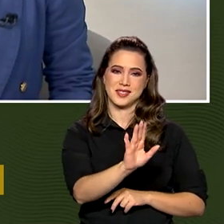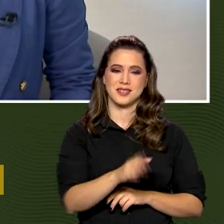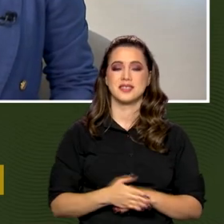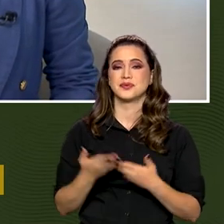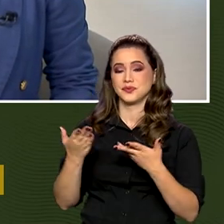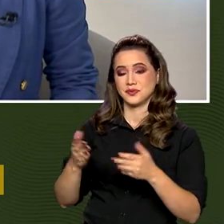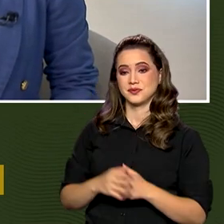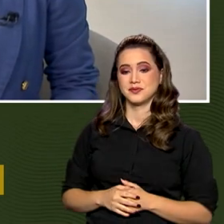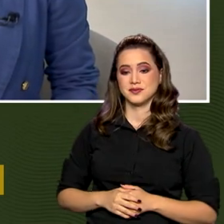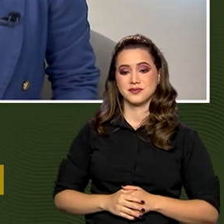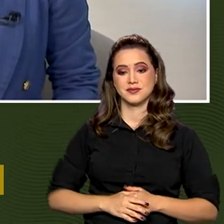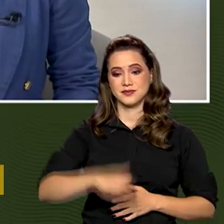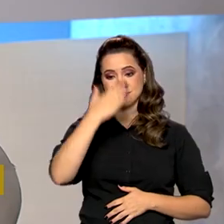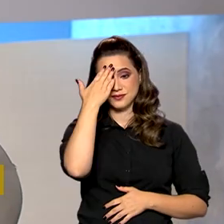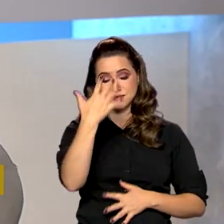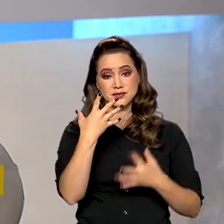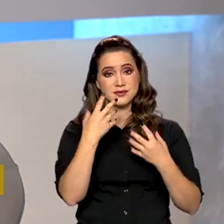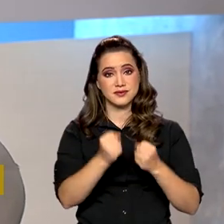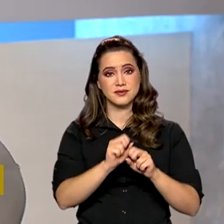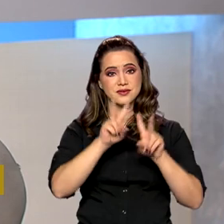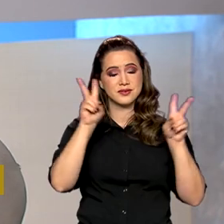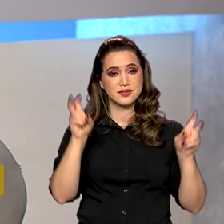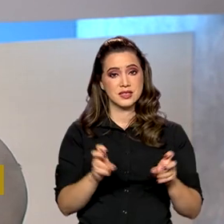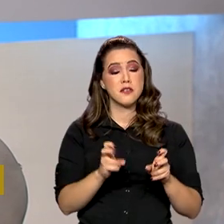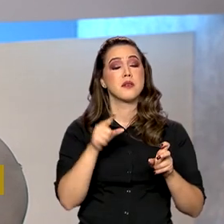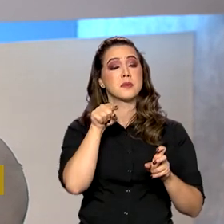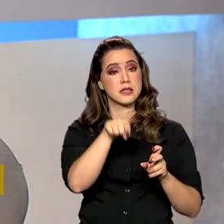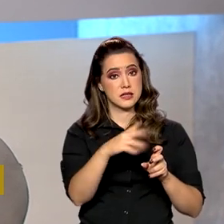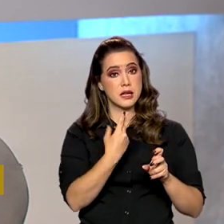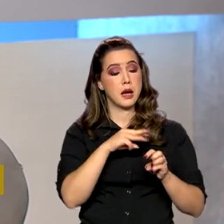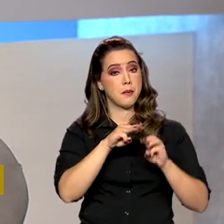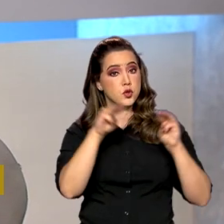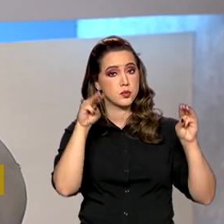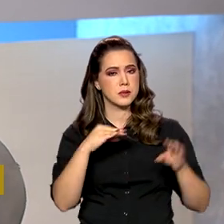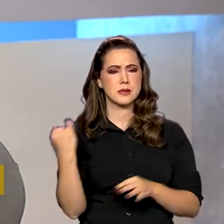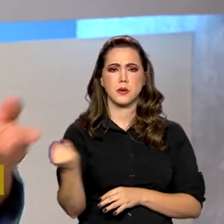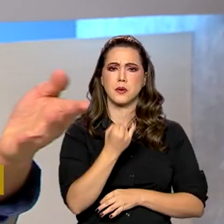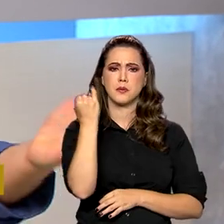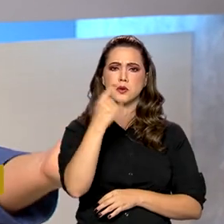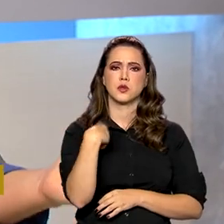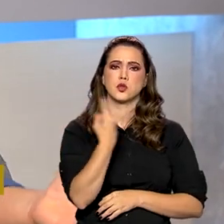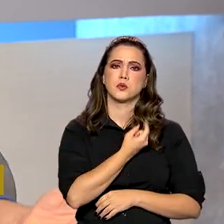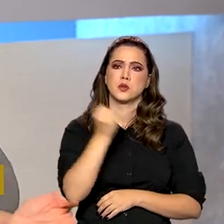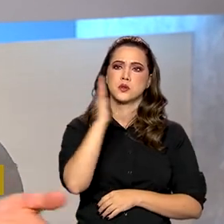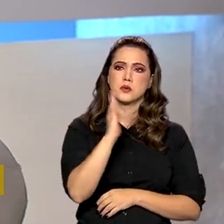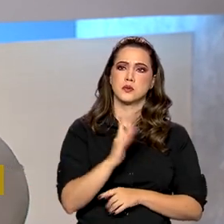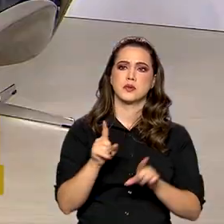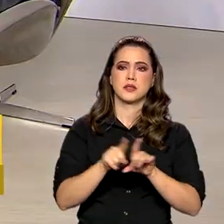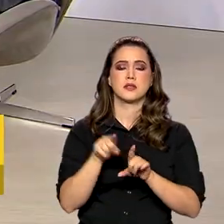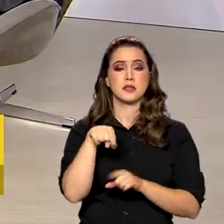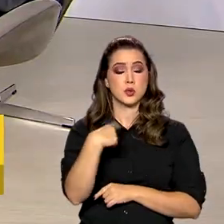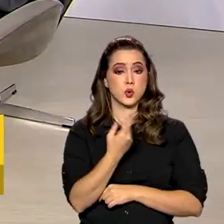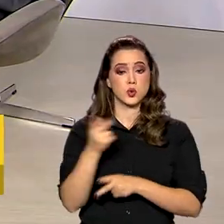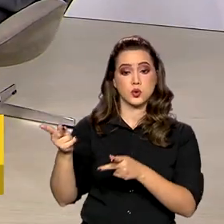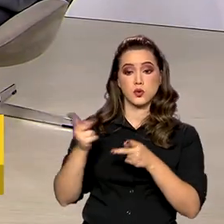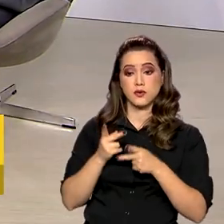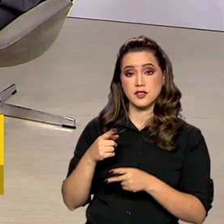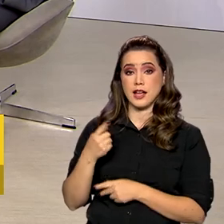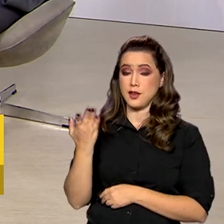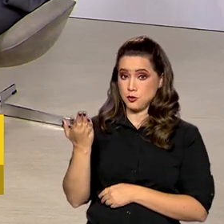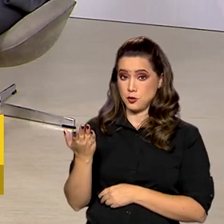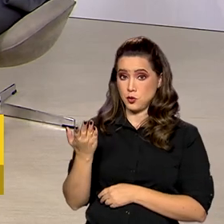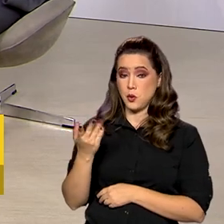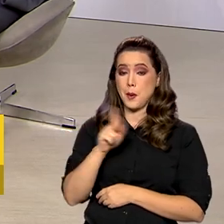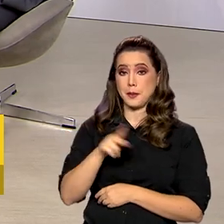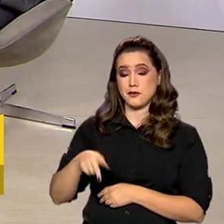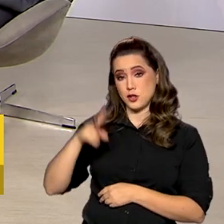você. Ô Paulinho, vamos falar então desse museu tão importante para o nosso Brasil com o professor de História, o Rafael Nogueira, nosso convidado de hoje.